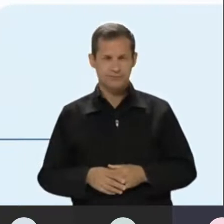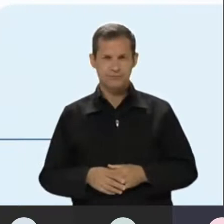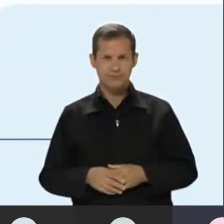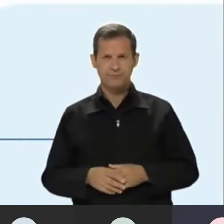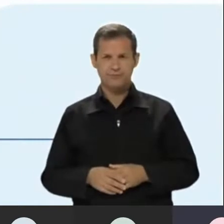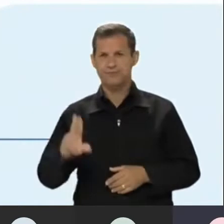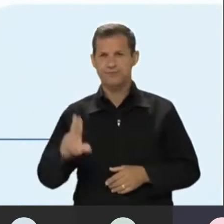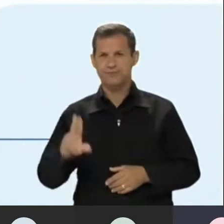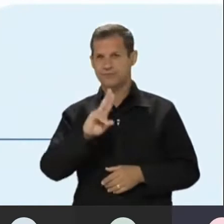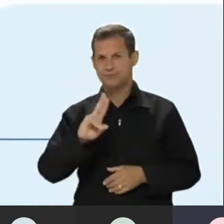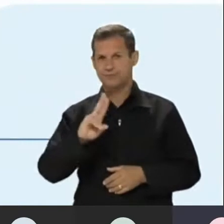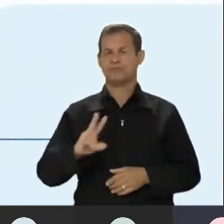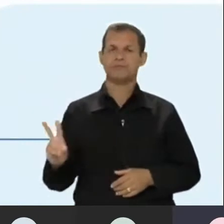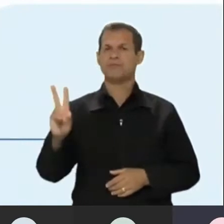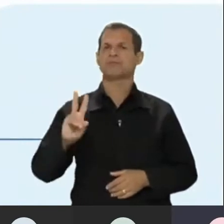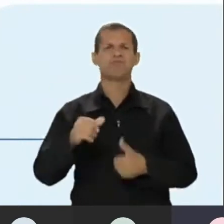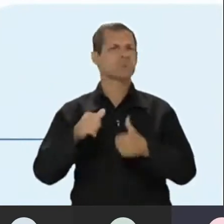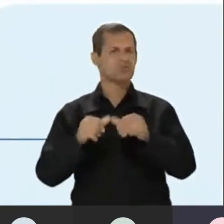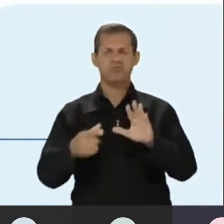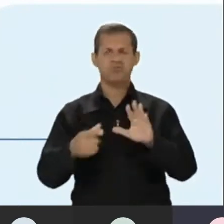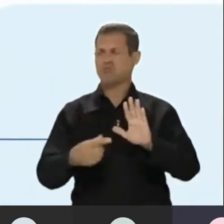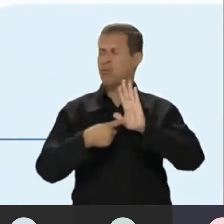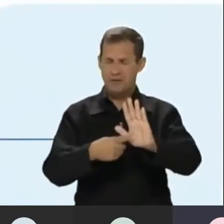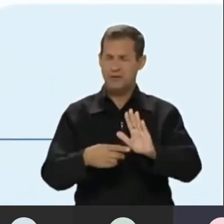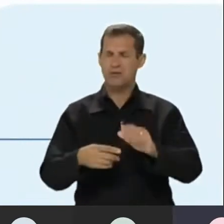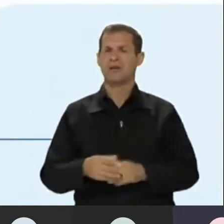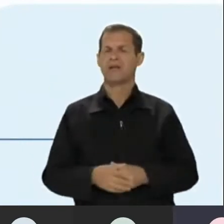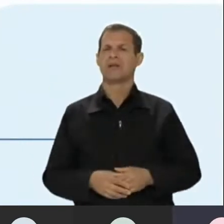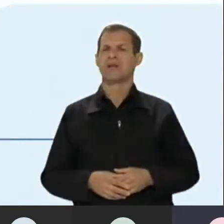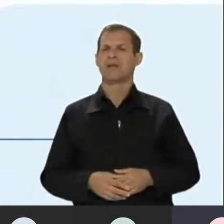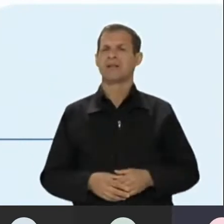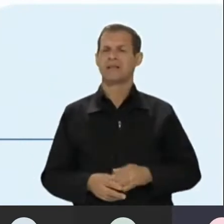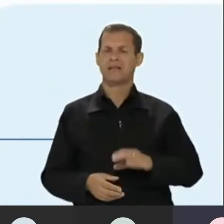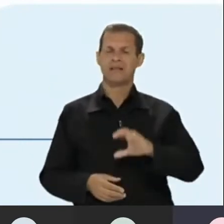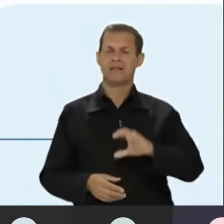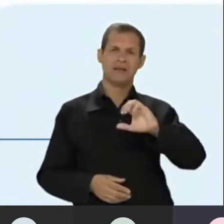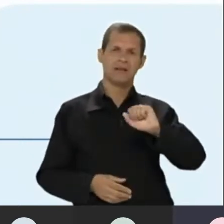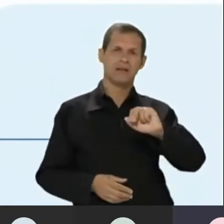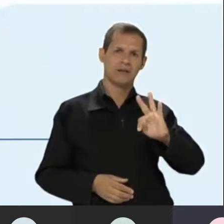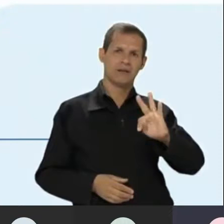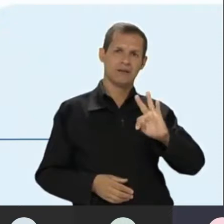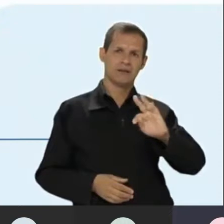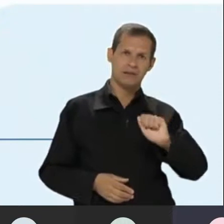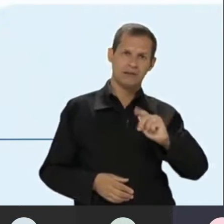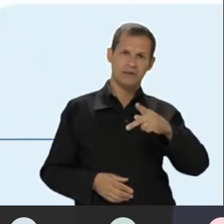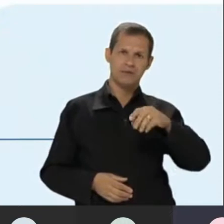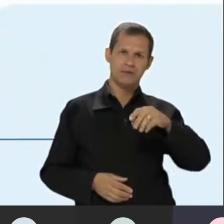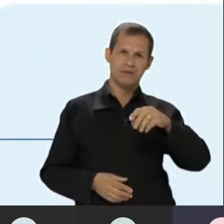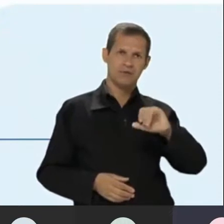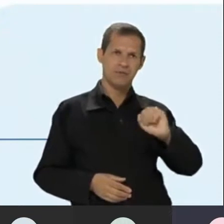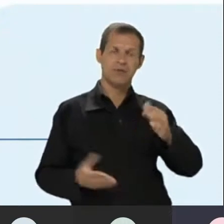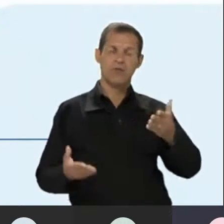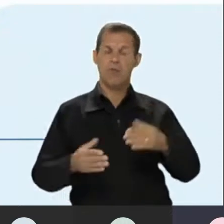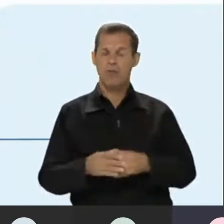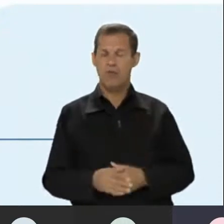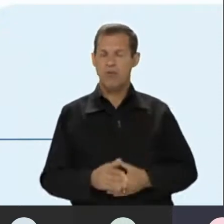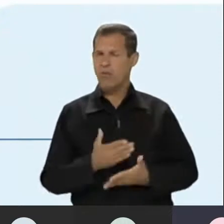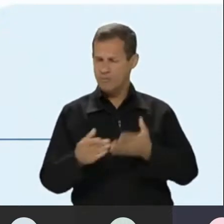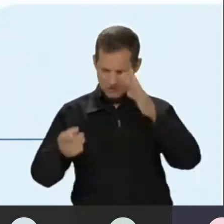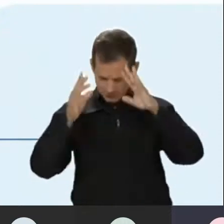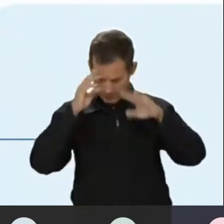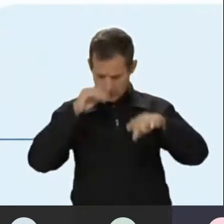conseguir aplicar os valores que não estão mostrando propriamente dito na carta psicrométrica. Então, vamos lá, vamos começar